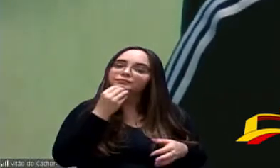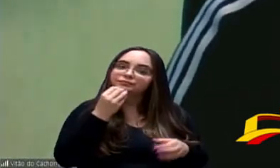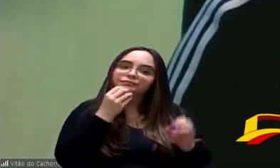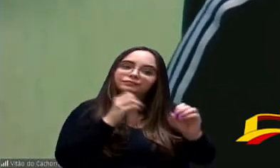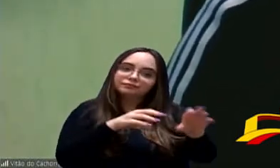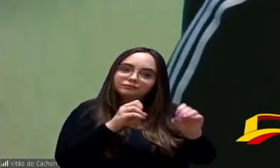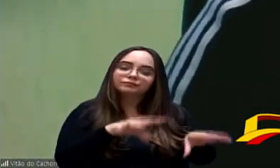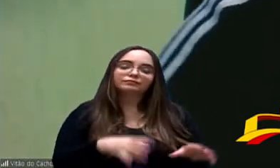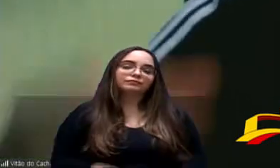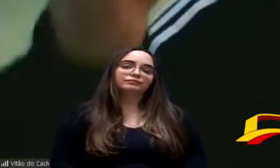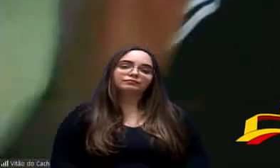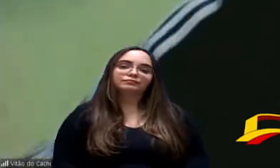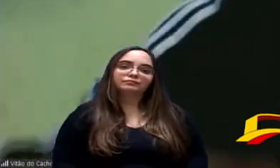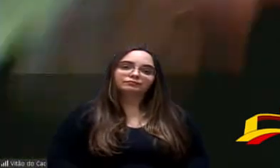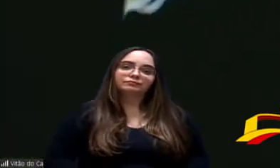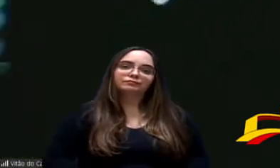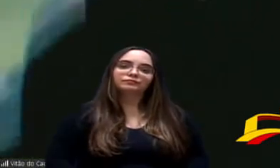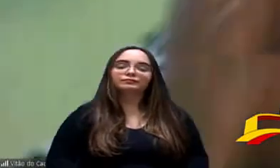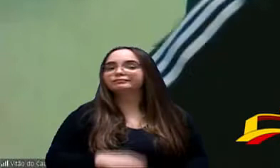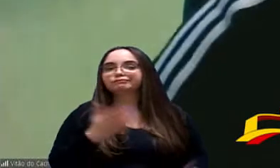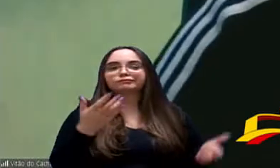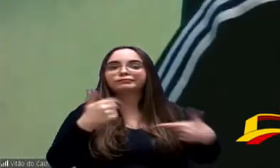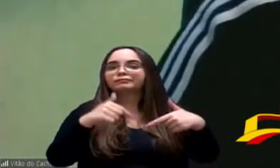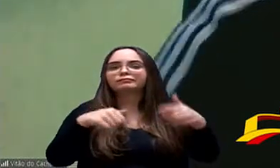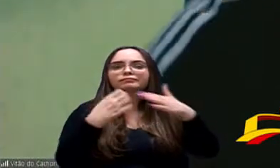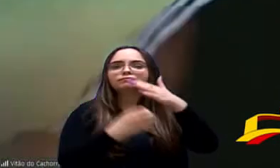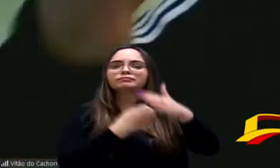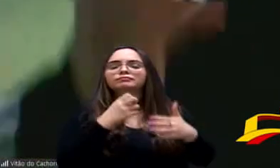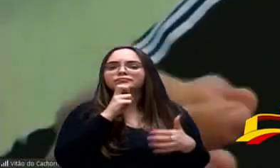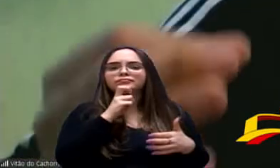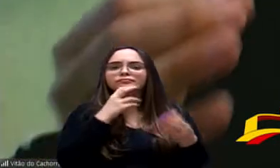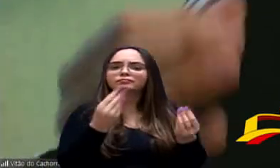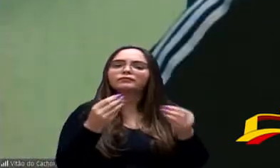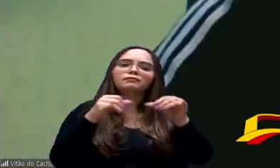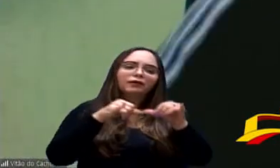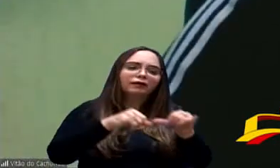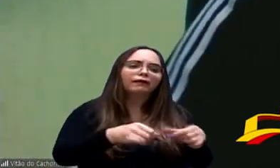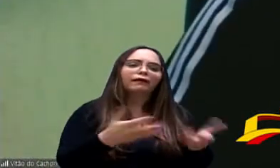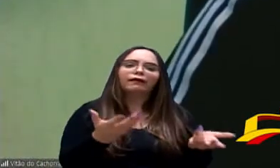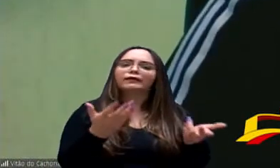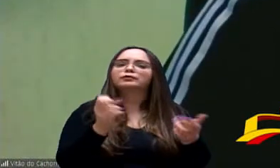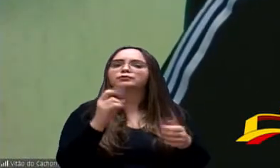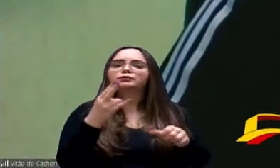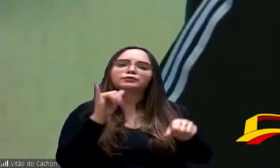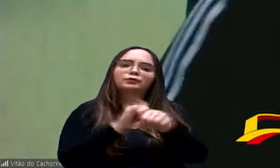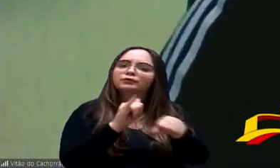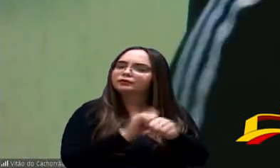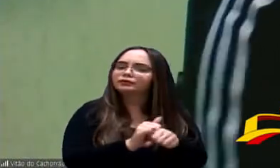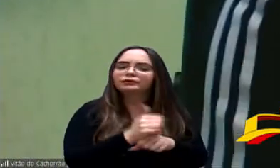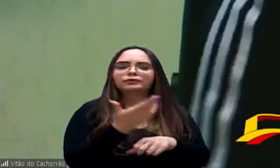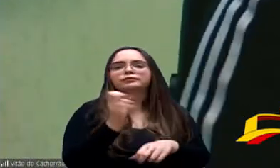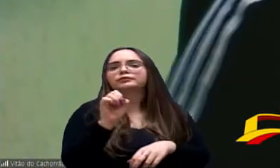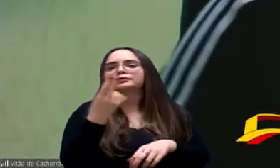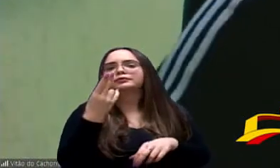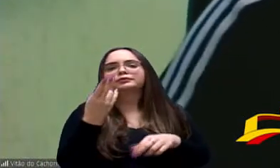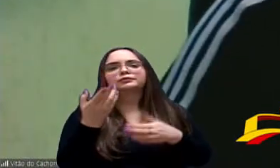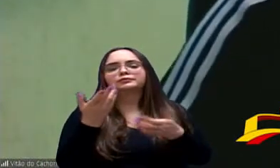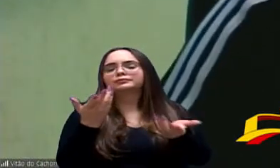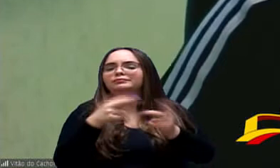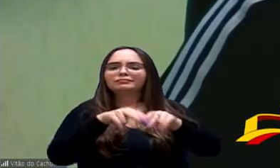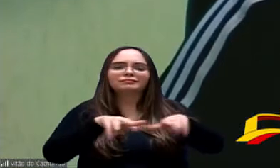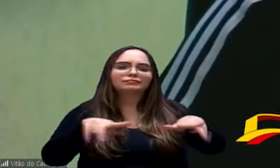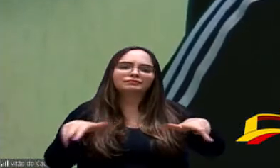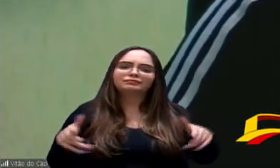aprendiz para uma Toyota, essas empresas de Sorocaba, para um supermercado, para um atacadista. Agora fica esse desgaste